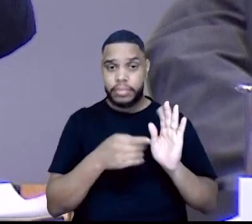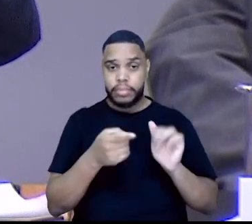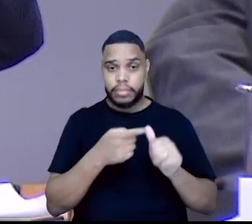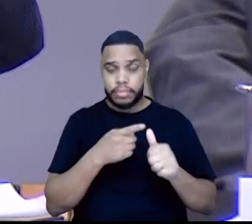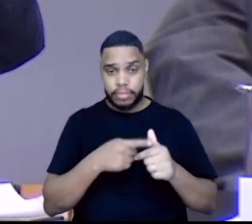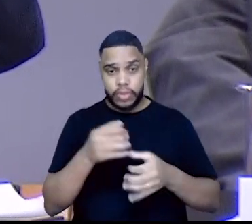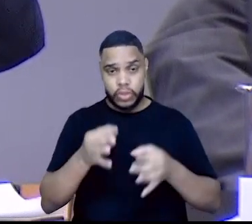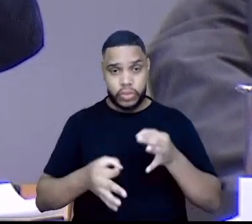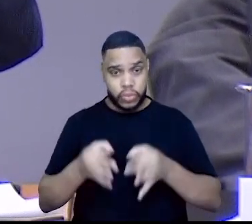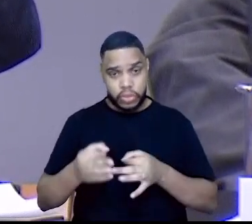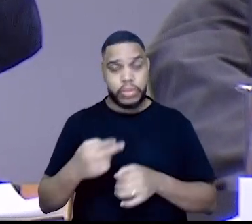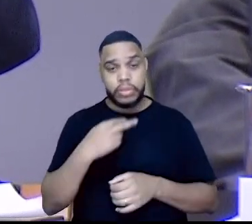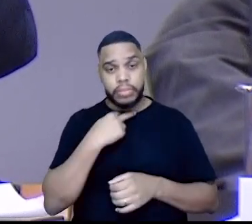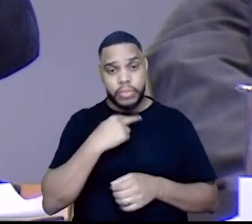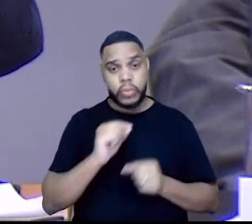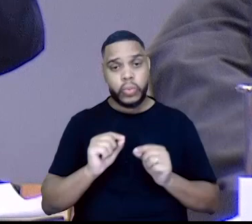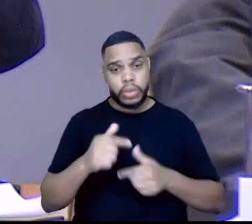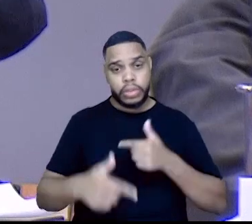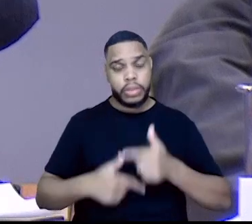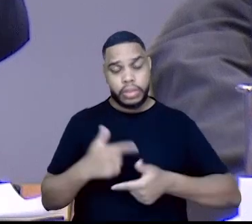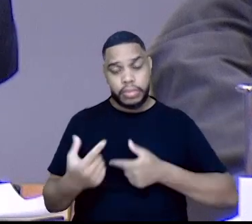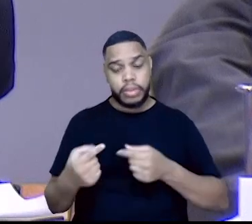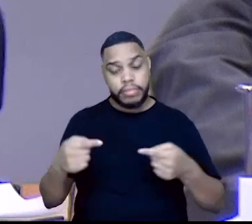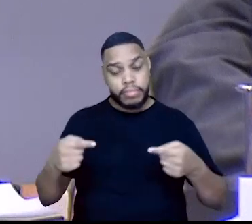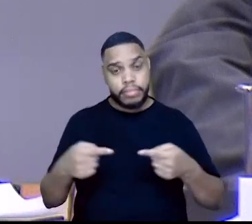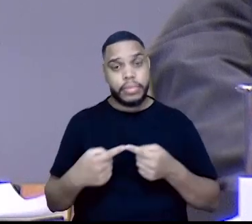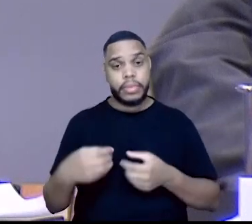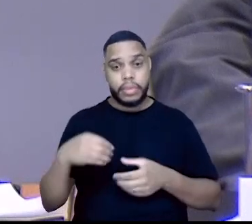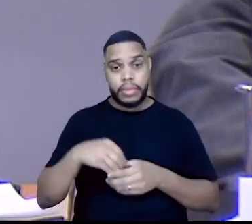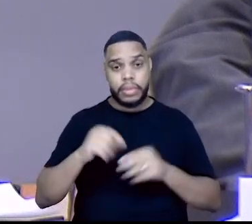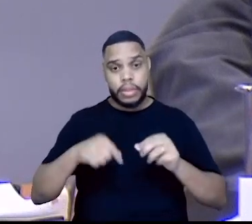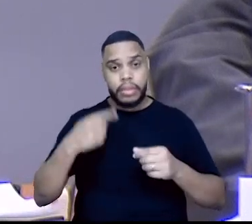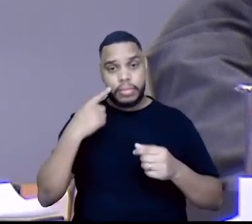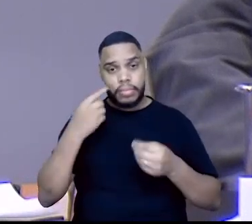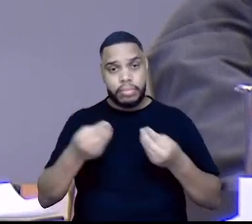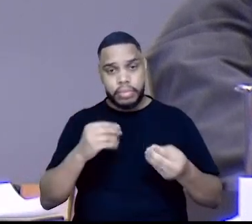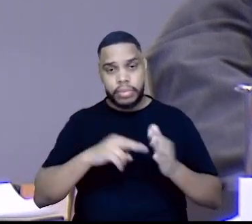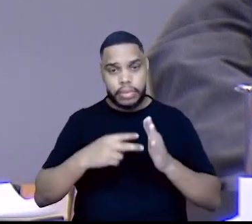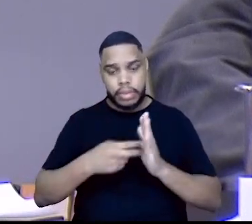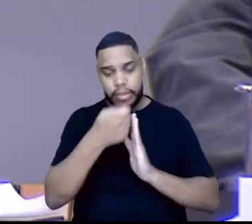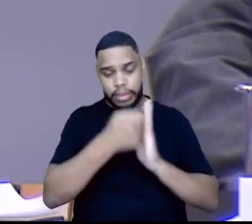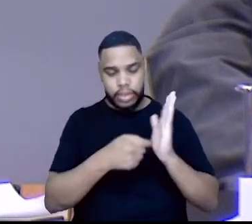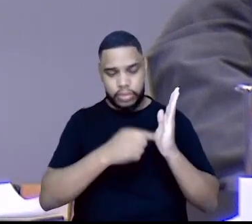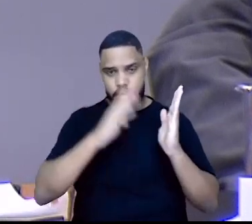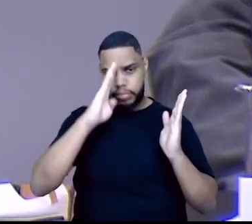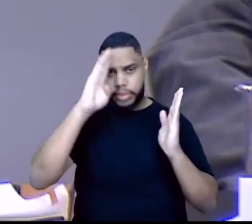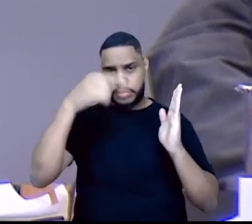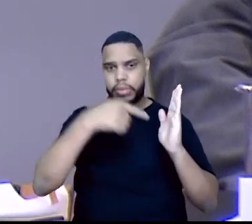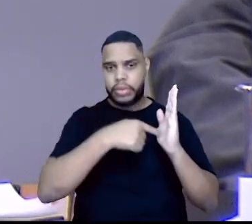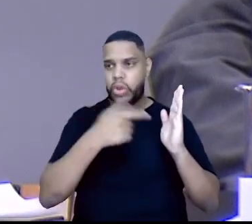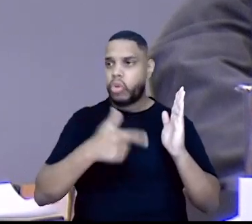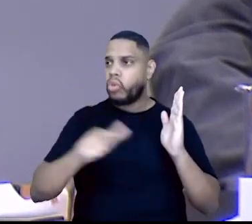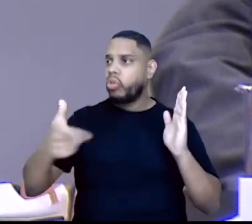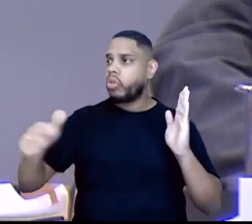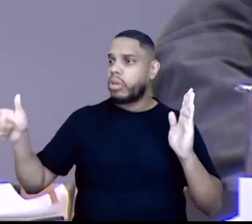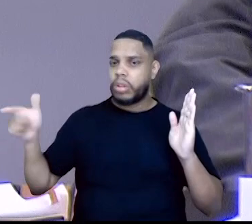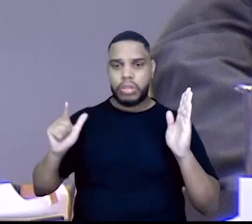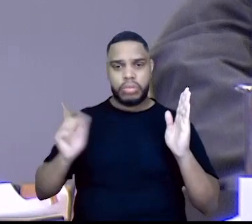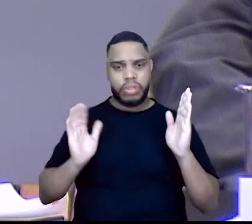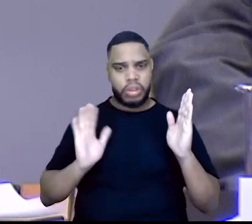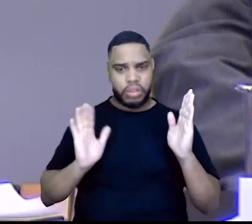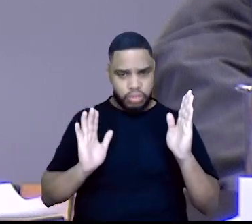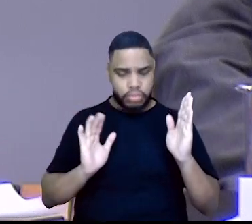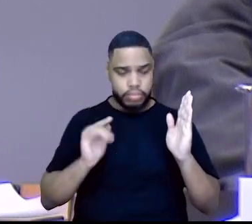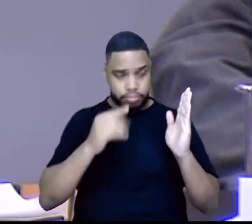não pode deixar de trabalhar dentro das possibilidades semânticas do texto, a menos que ele considere que o texto é inconstitucional. Ele tem que